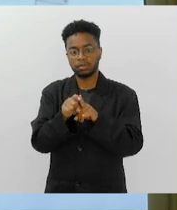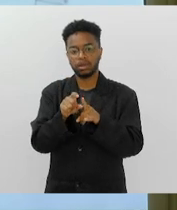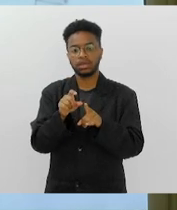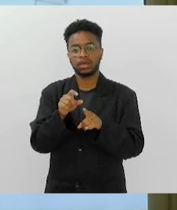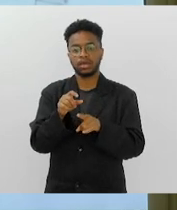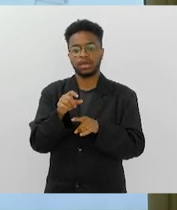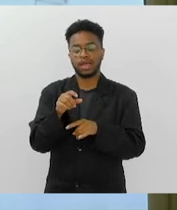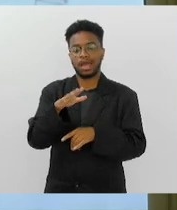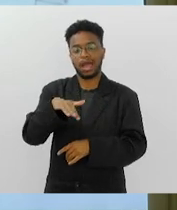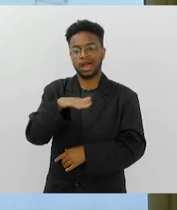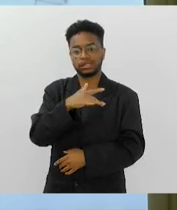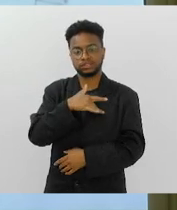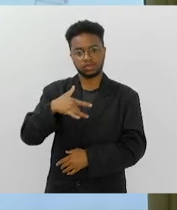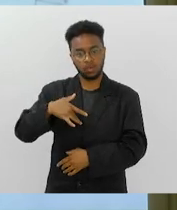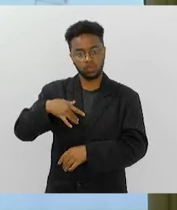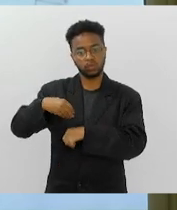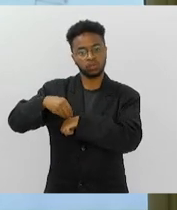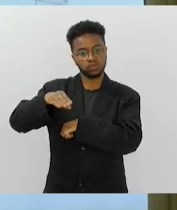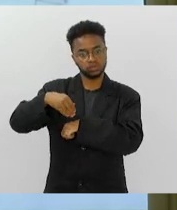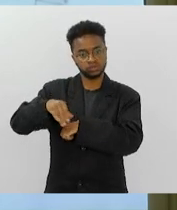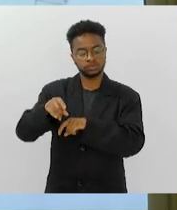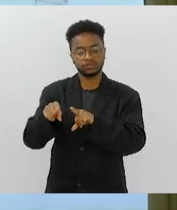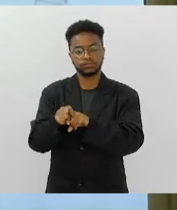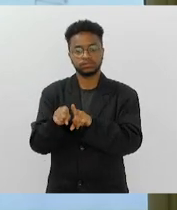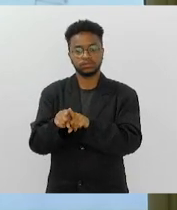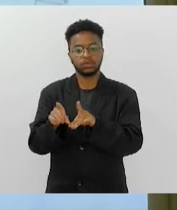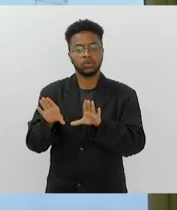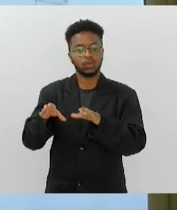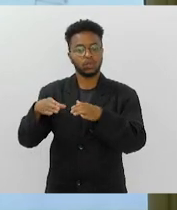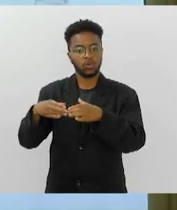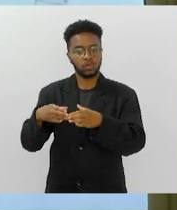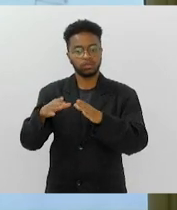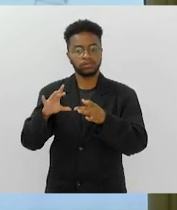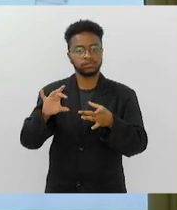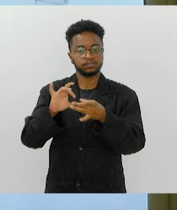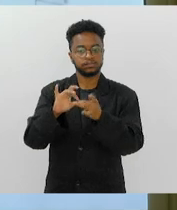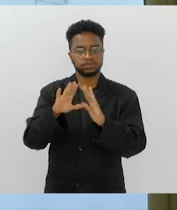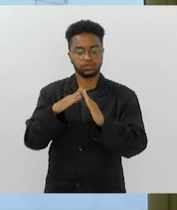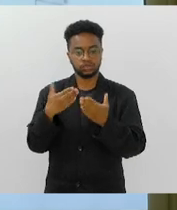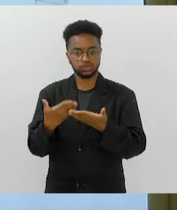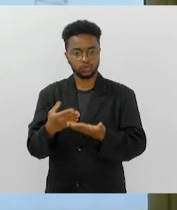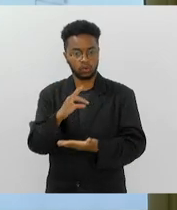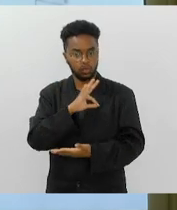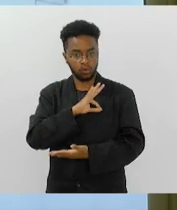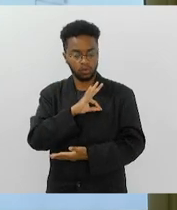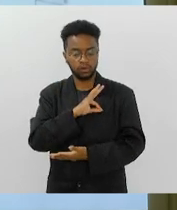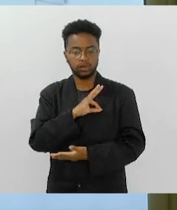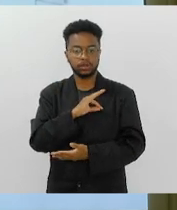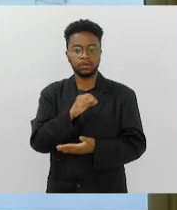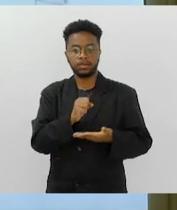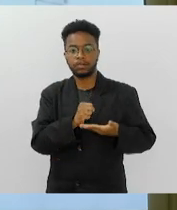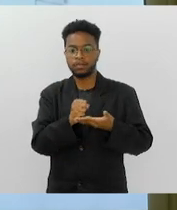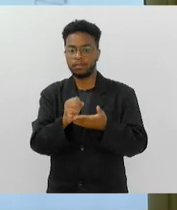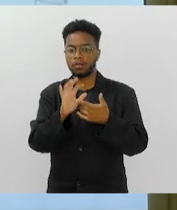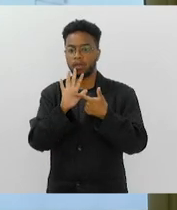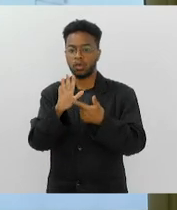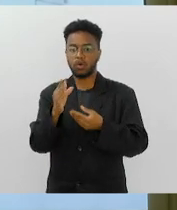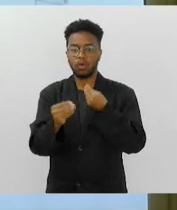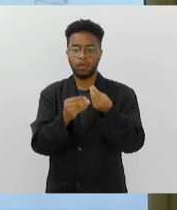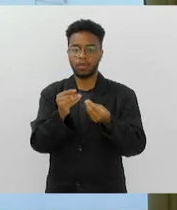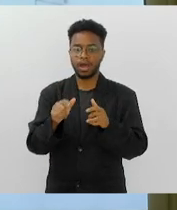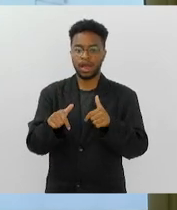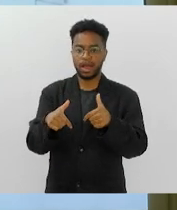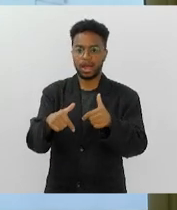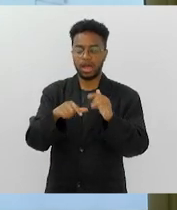palestra na área de saúde. O batalhão, o pelotão escolar, o policiamento escolar leva ato infracional. E